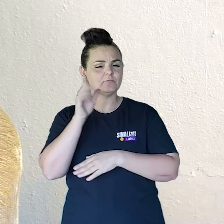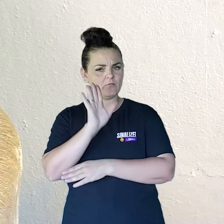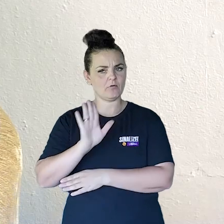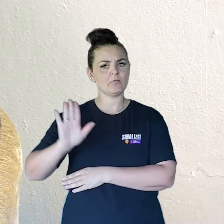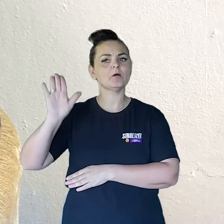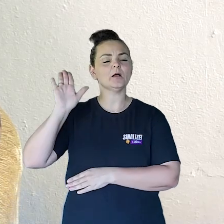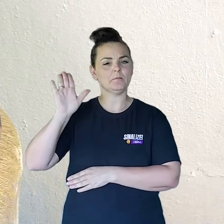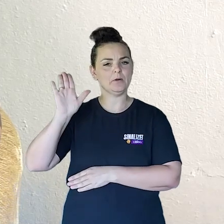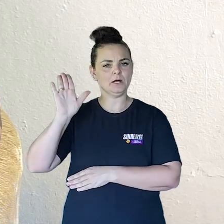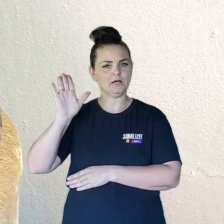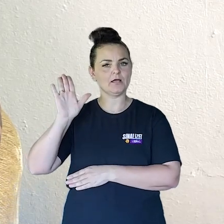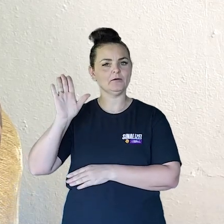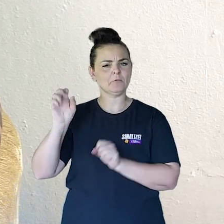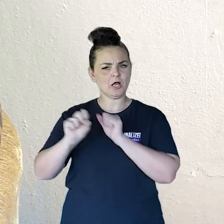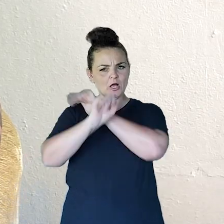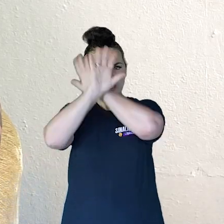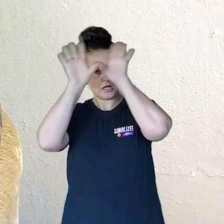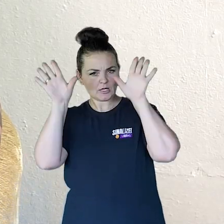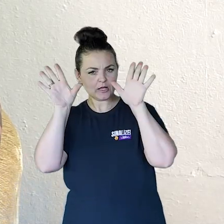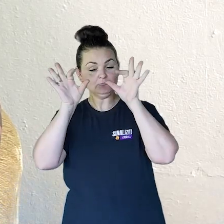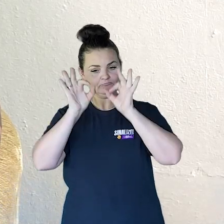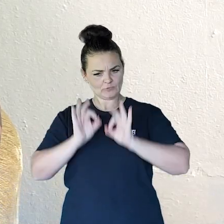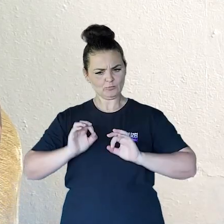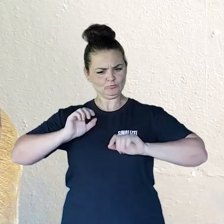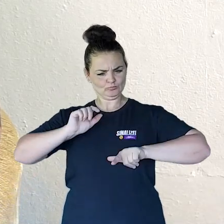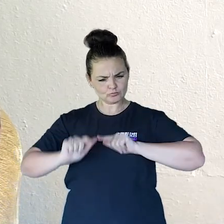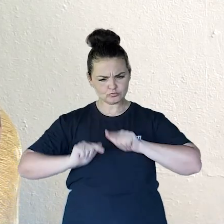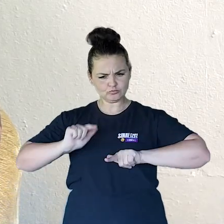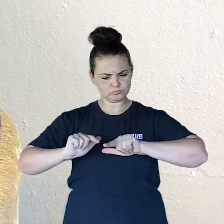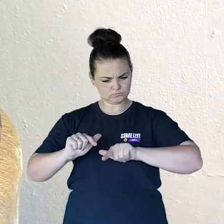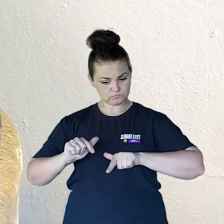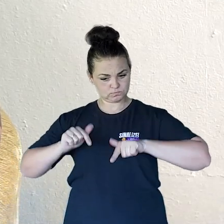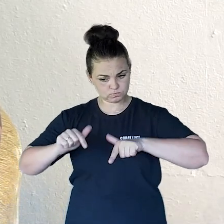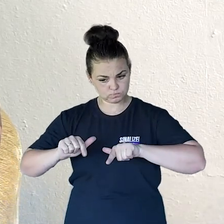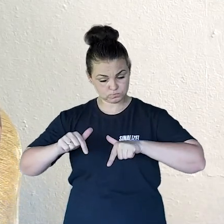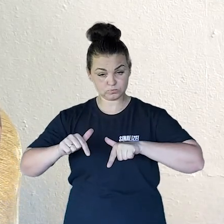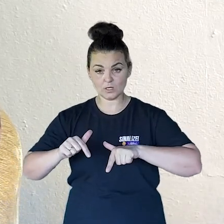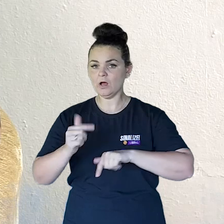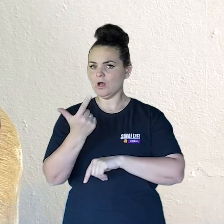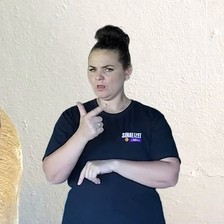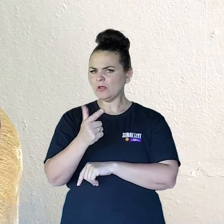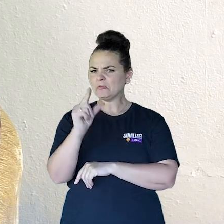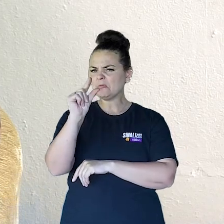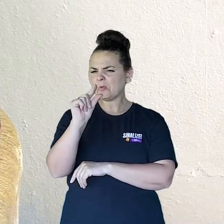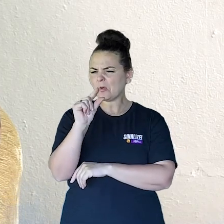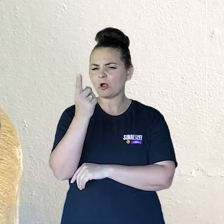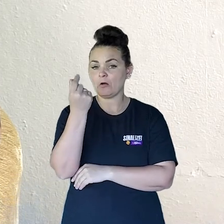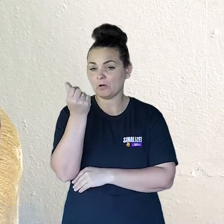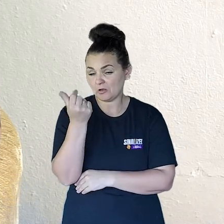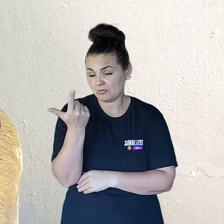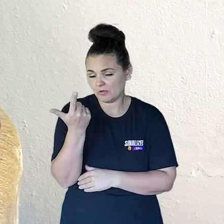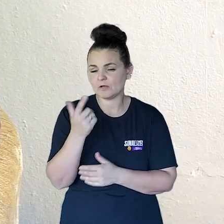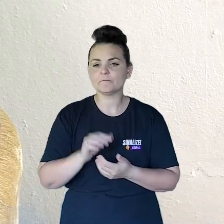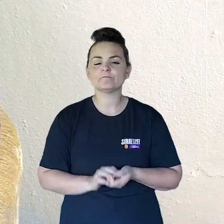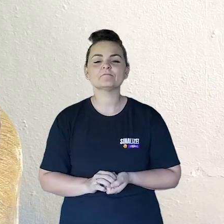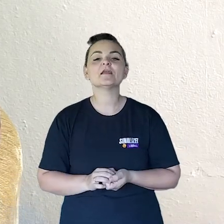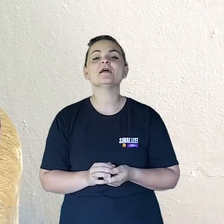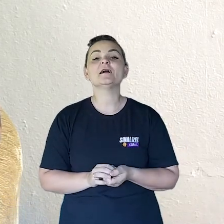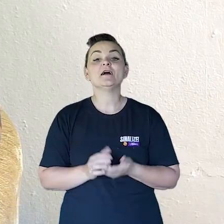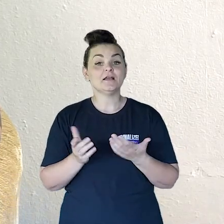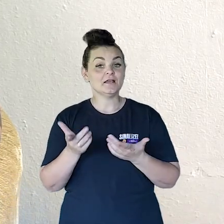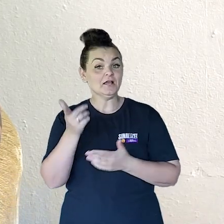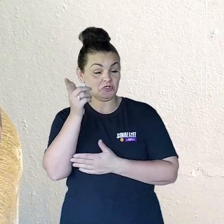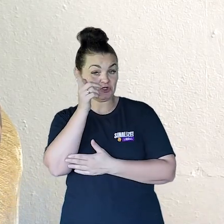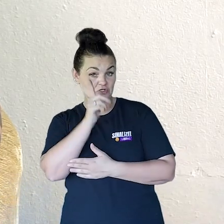muito trabalho, uma campanha com muito pouco recurso, E a gente realmente fez uma